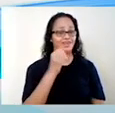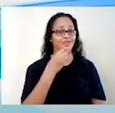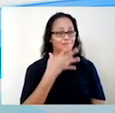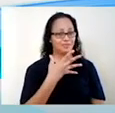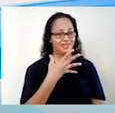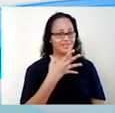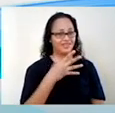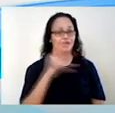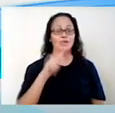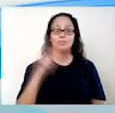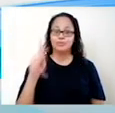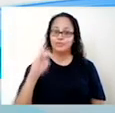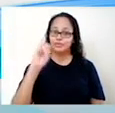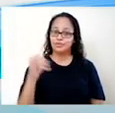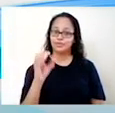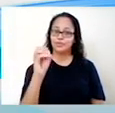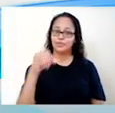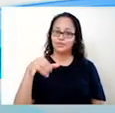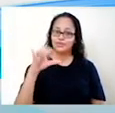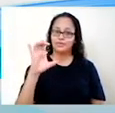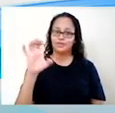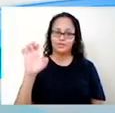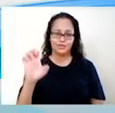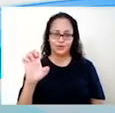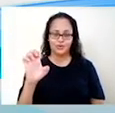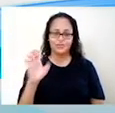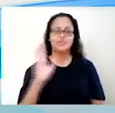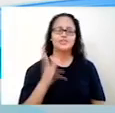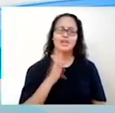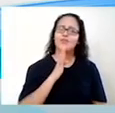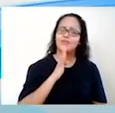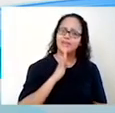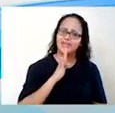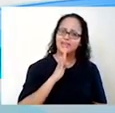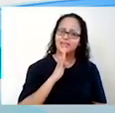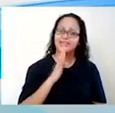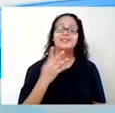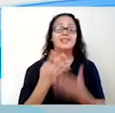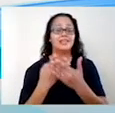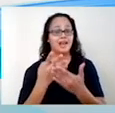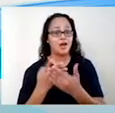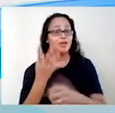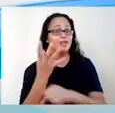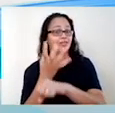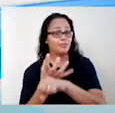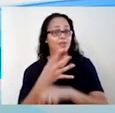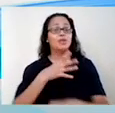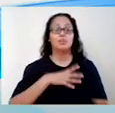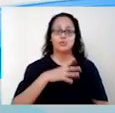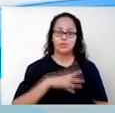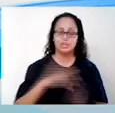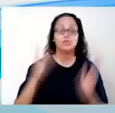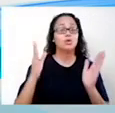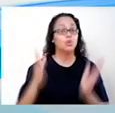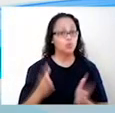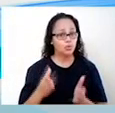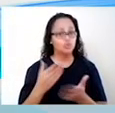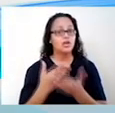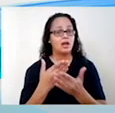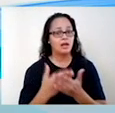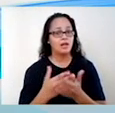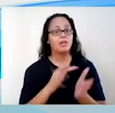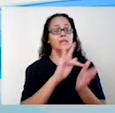Oiê, tudo bem? Eu sou a professora Joyce, a gente já se conhece de outras aulas de língua portuguesa e hoje a gente vai falar um pouquinho sobre texto